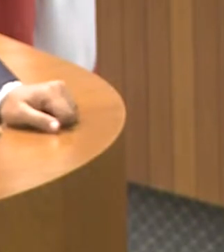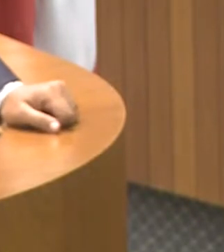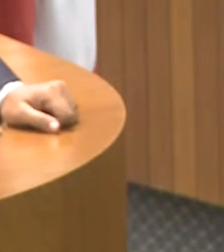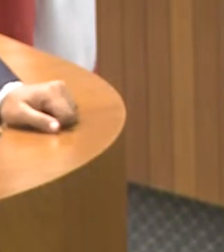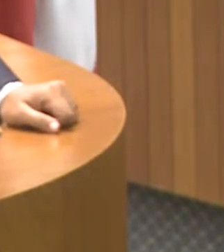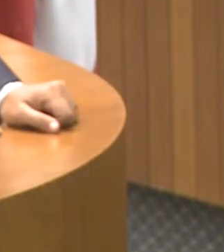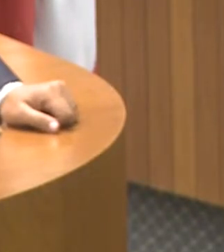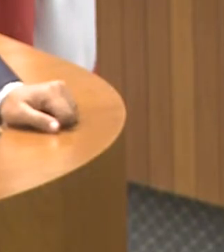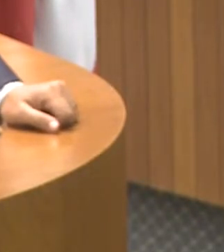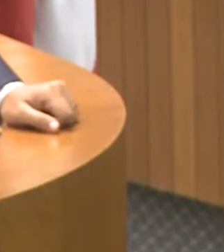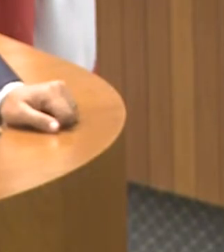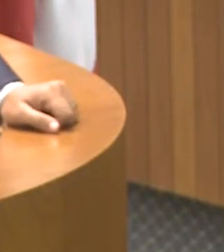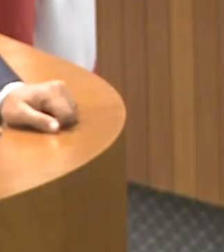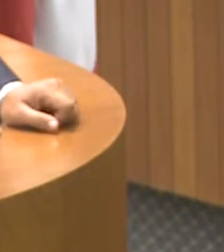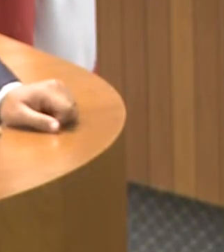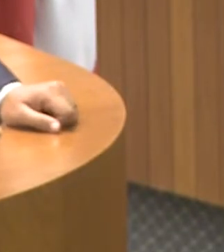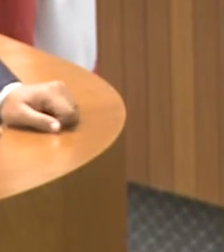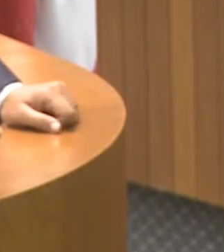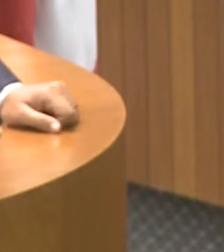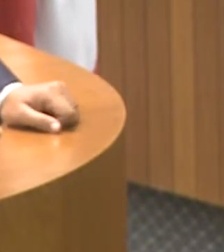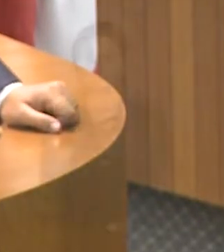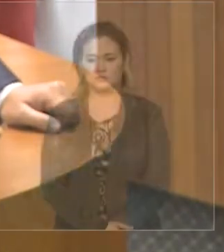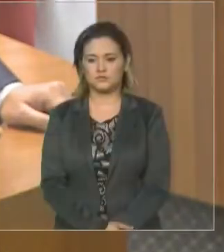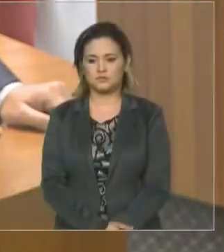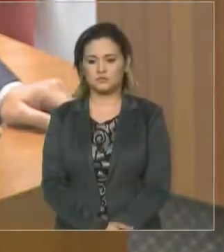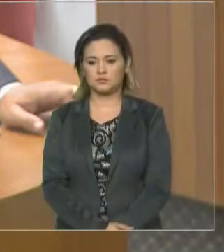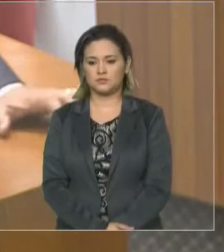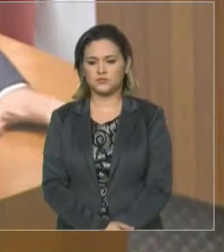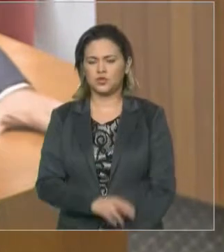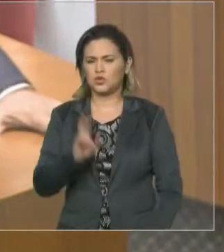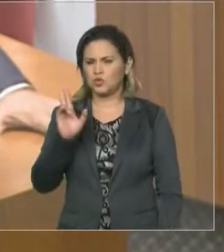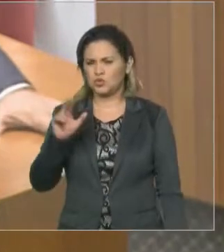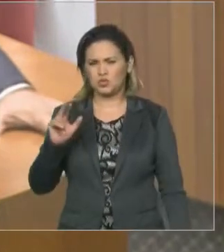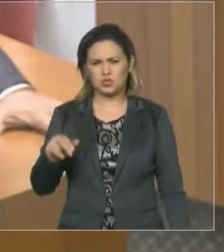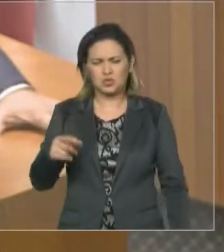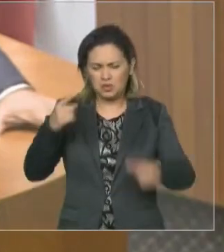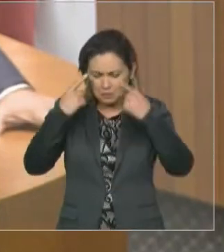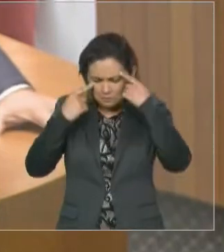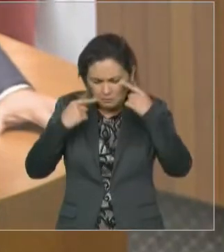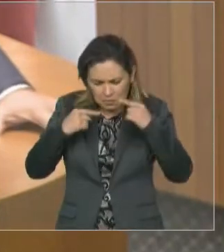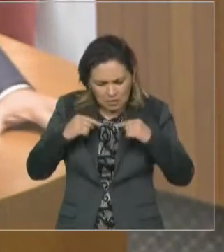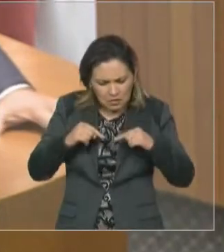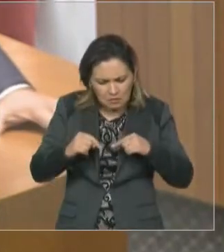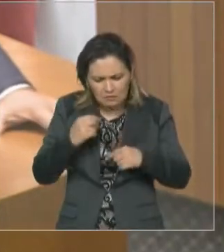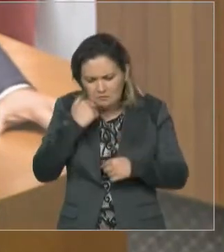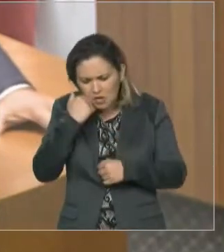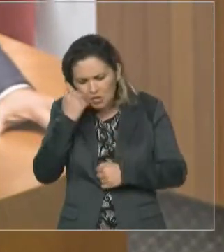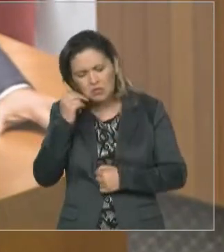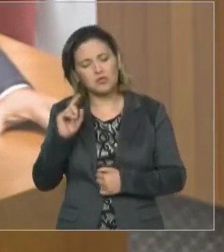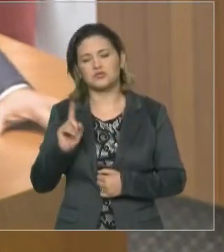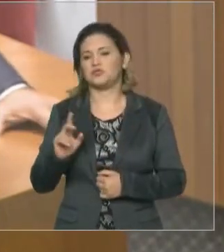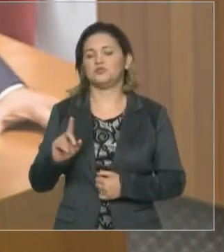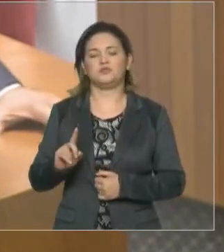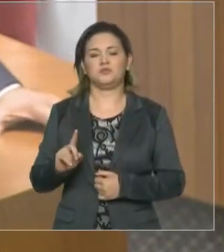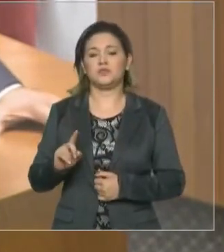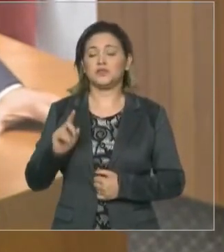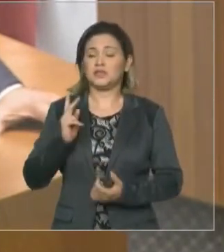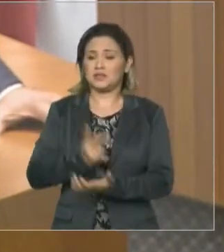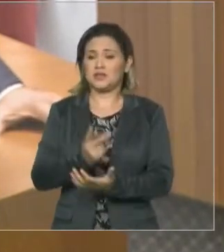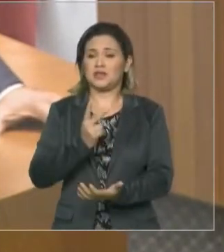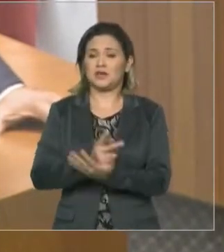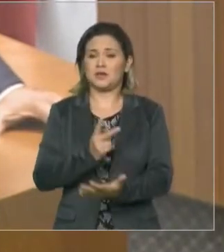e sempre mostrou a grandeza do povo de Imperatriz, do povo da região tocantina. Campeão